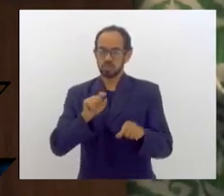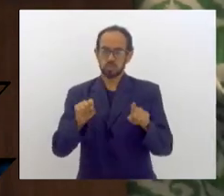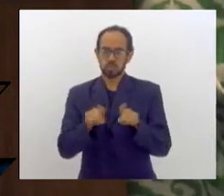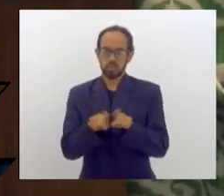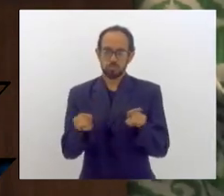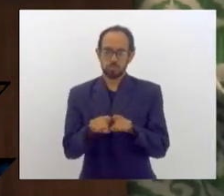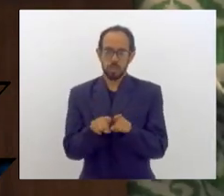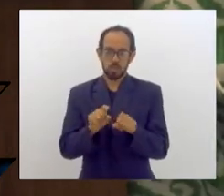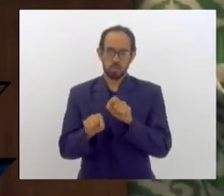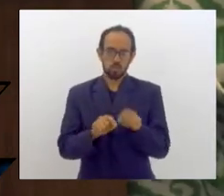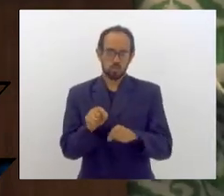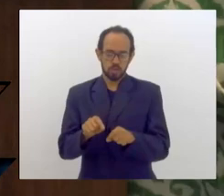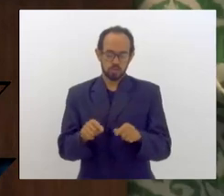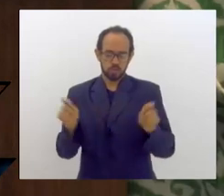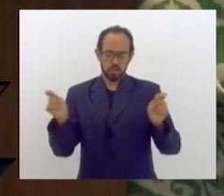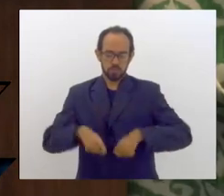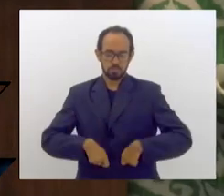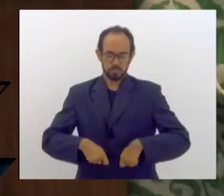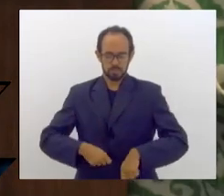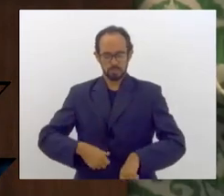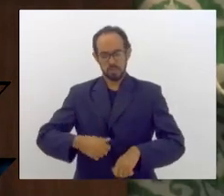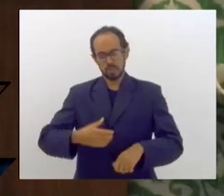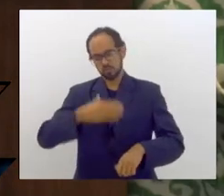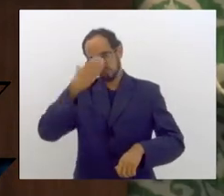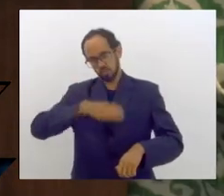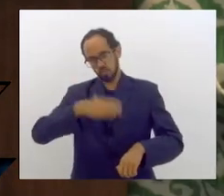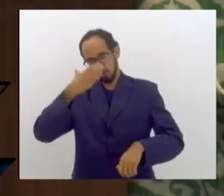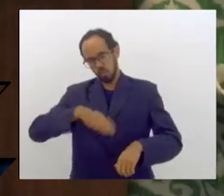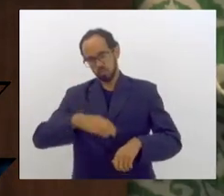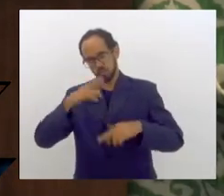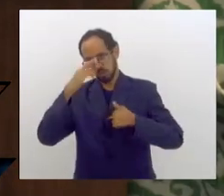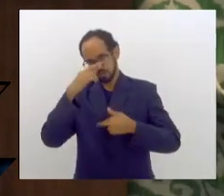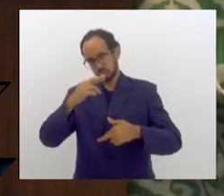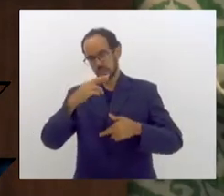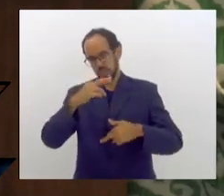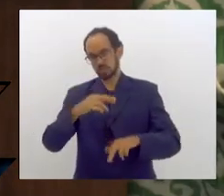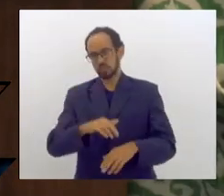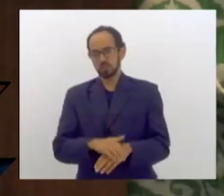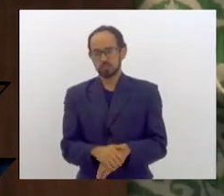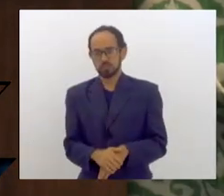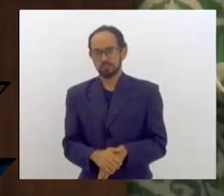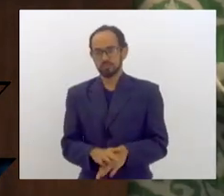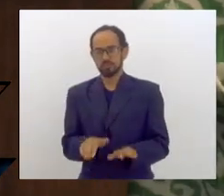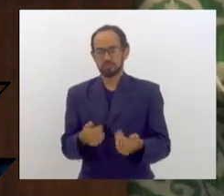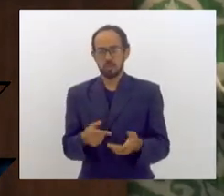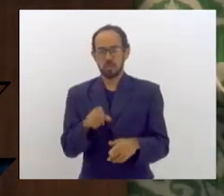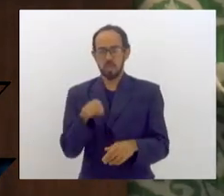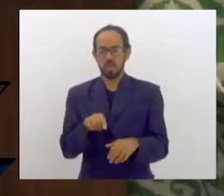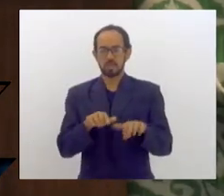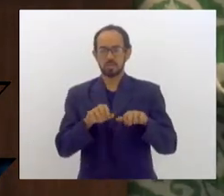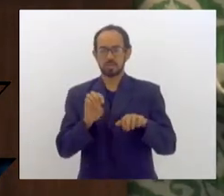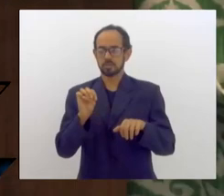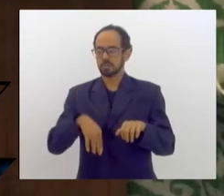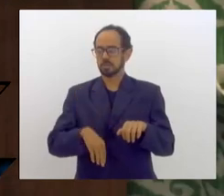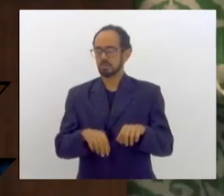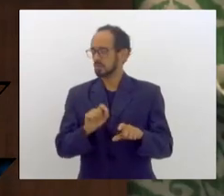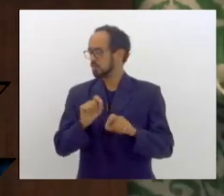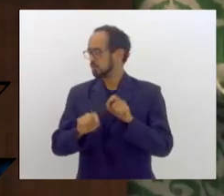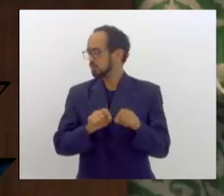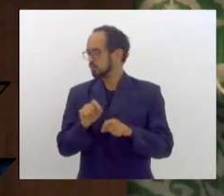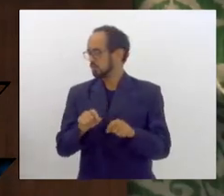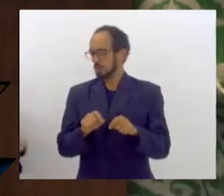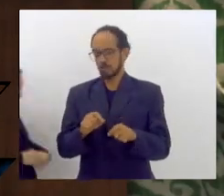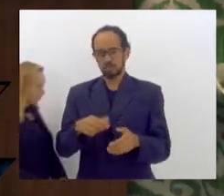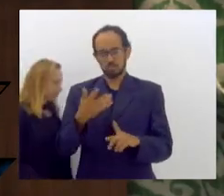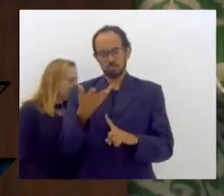a sua integridade física respeitada. Então, a gente está falando de uma figura que é, sim, um